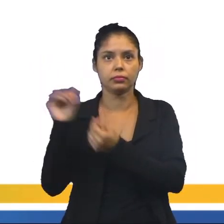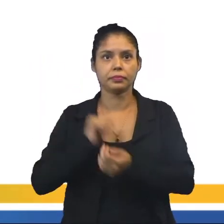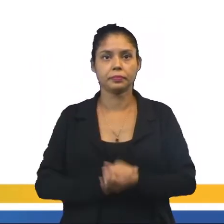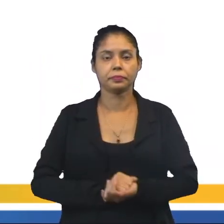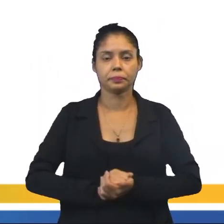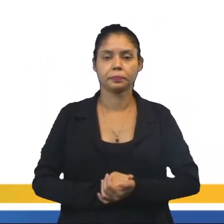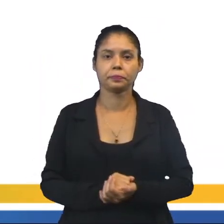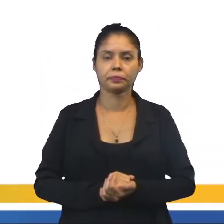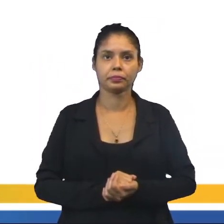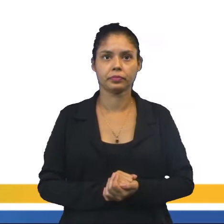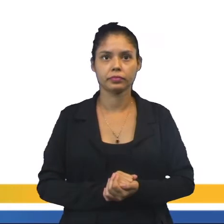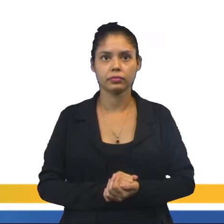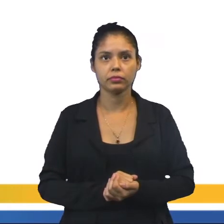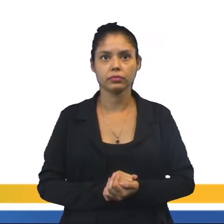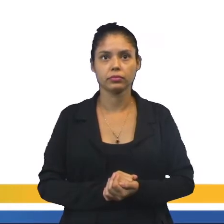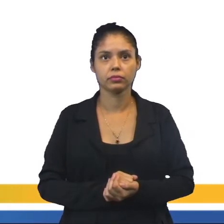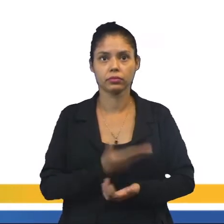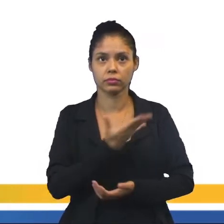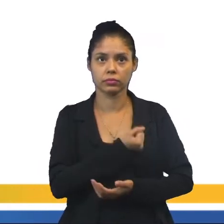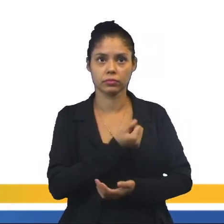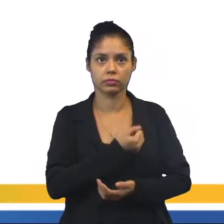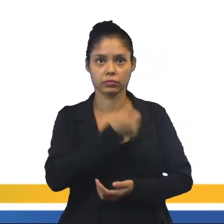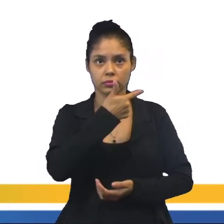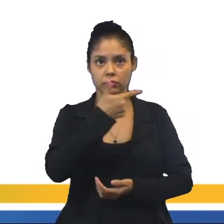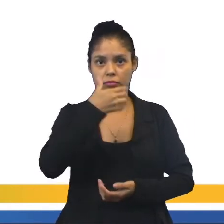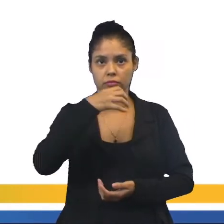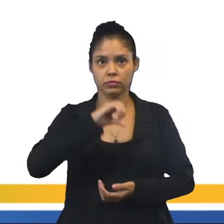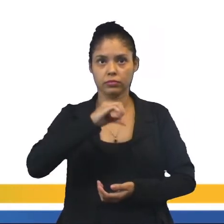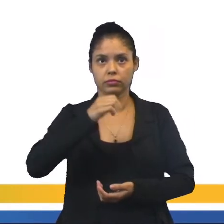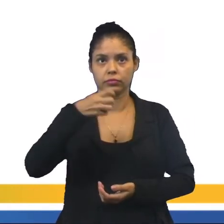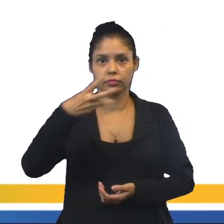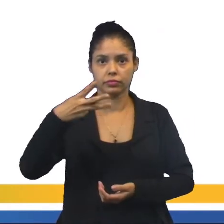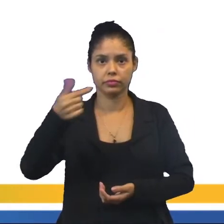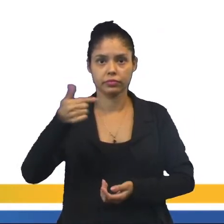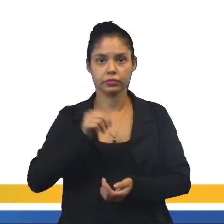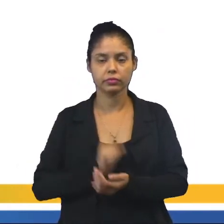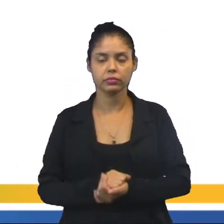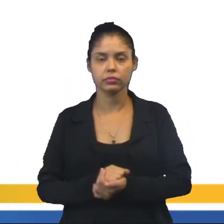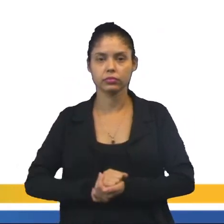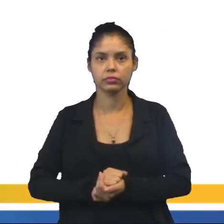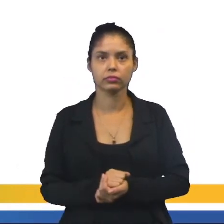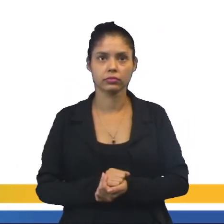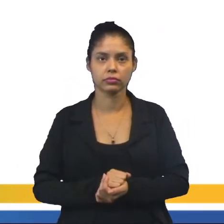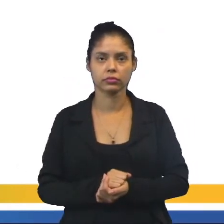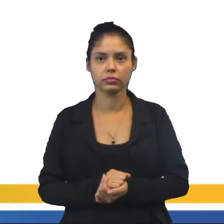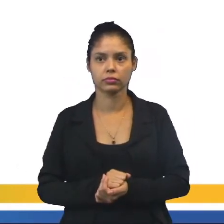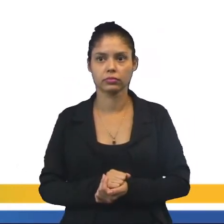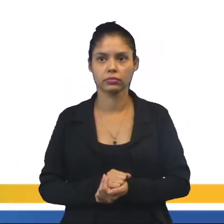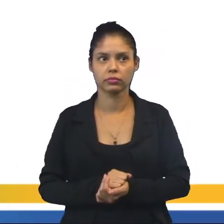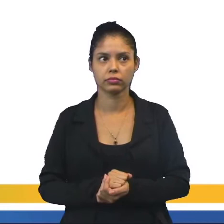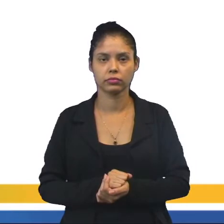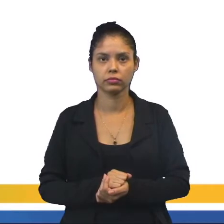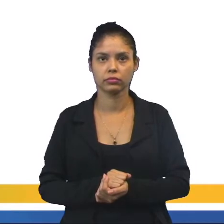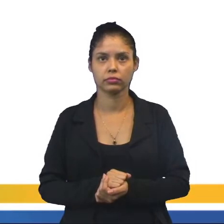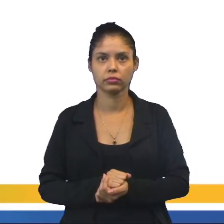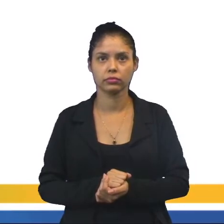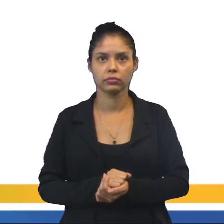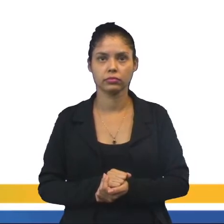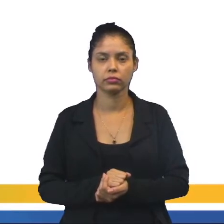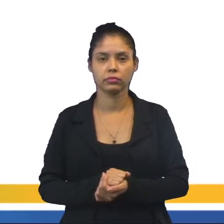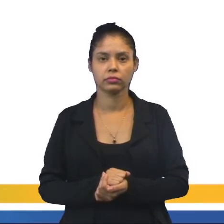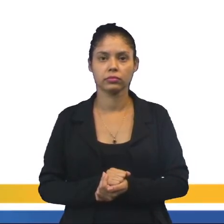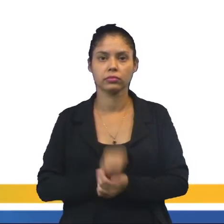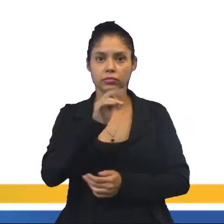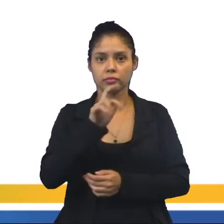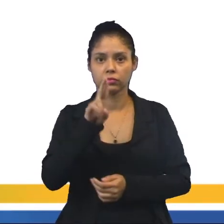tímpano aí esse esse número em cima é a polegada dele né de 29 polegadas de 2 e